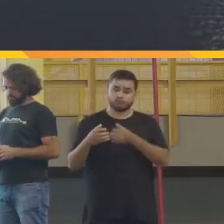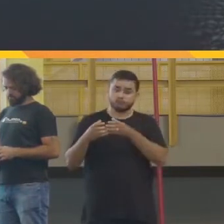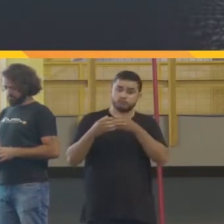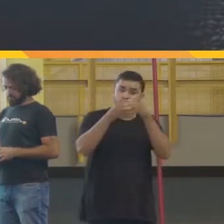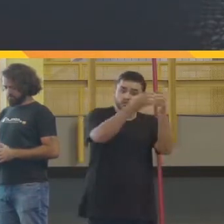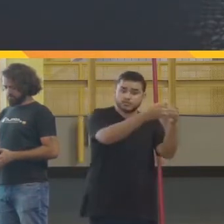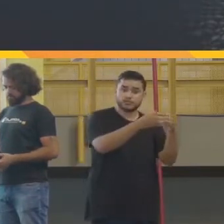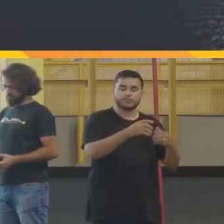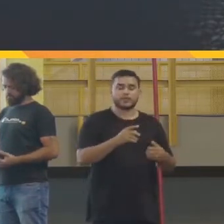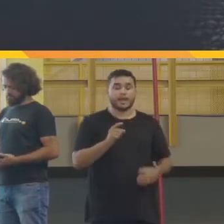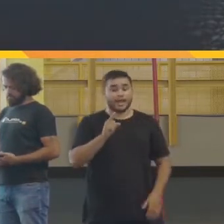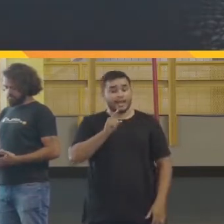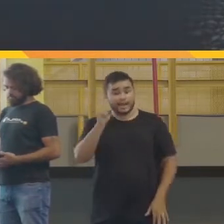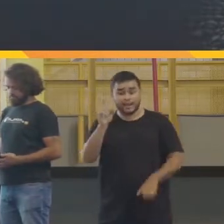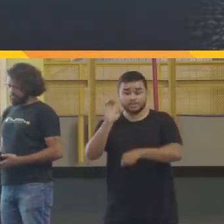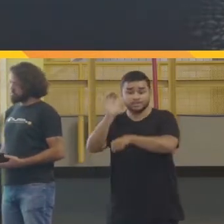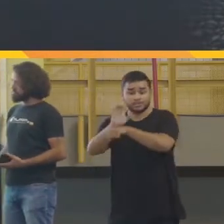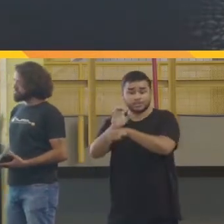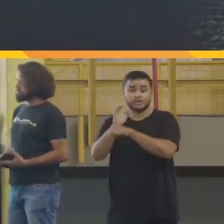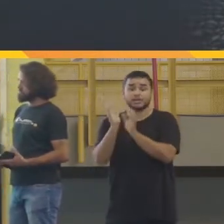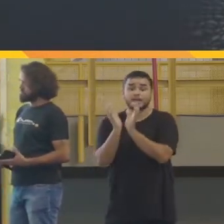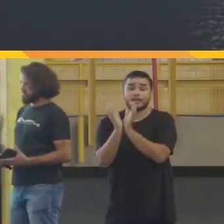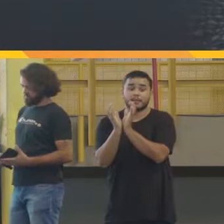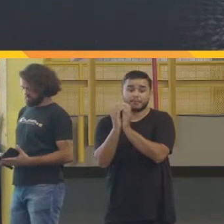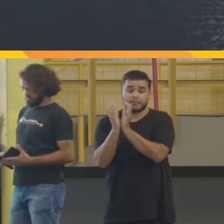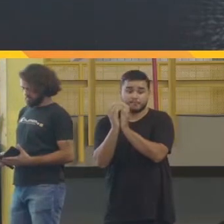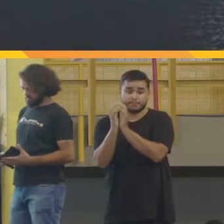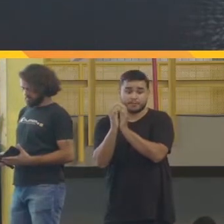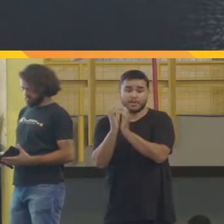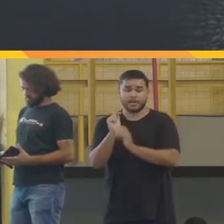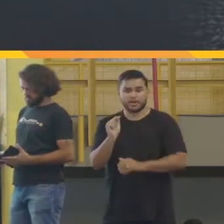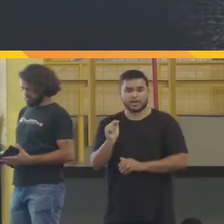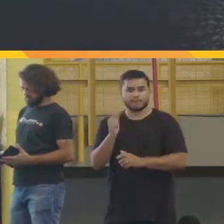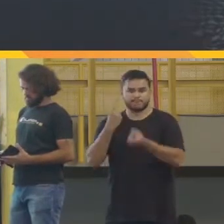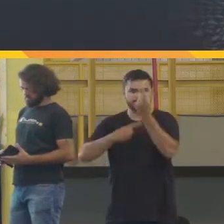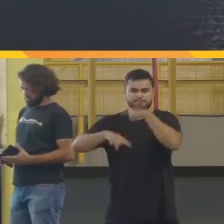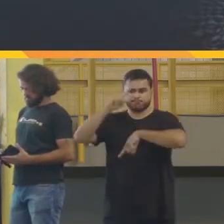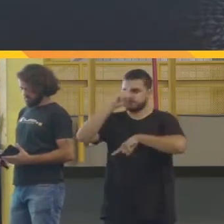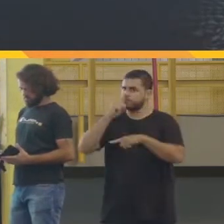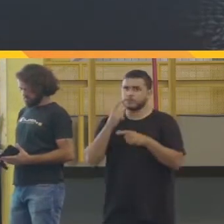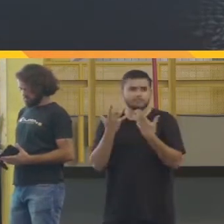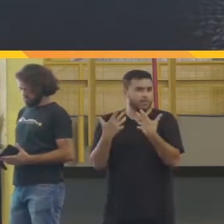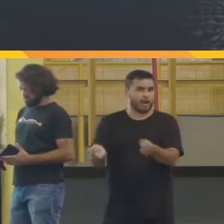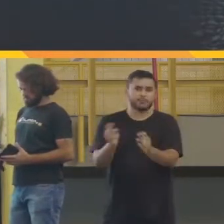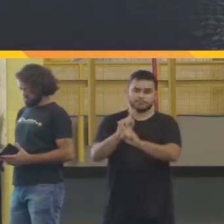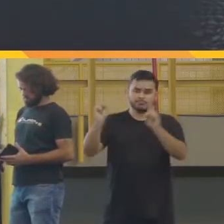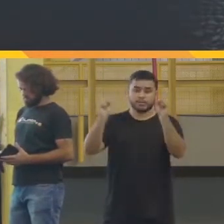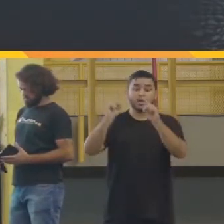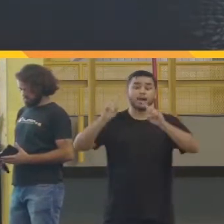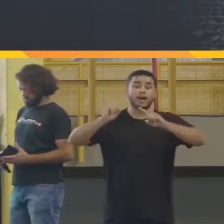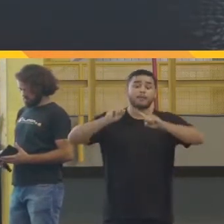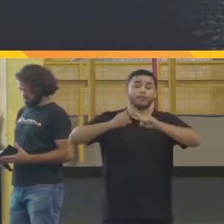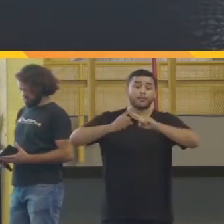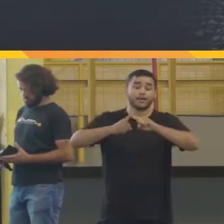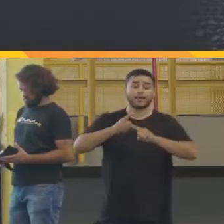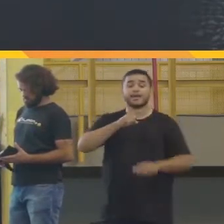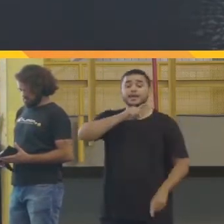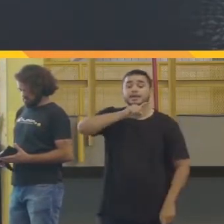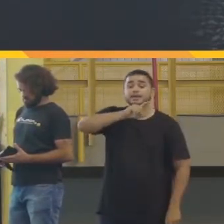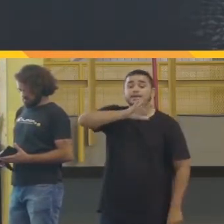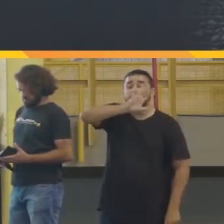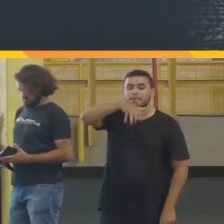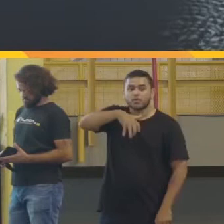em Pernambuco. O nome dessa revolução é Revolução Pernambucana de 1817. Essa revolução